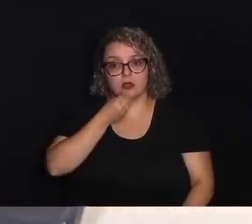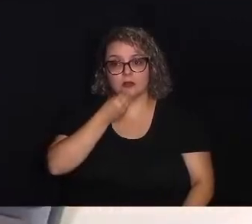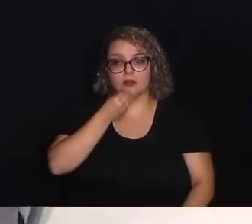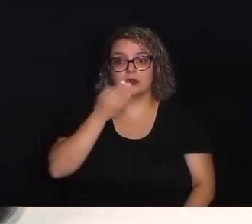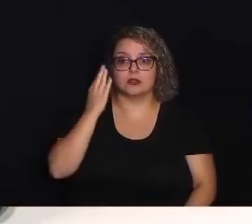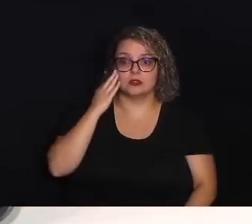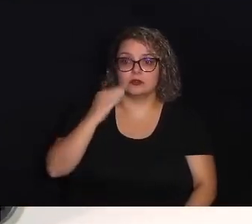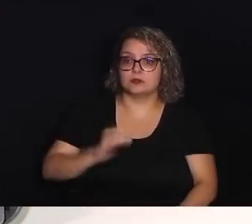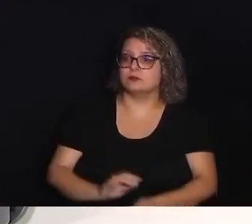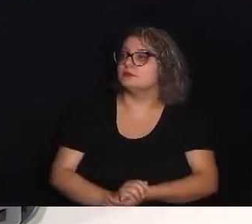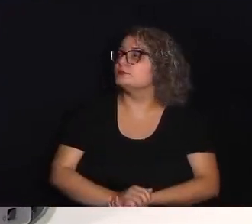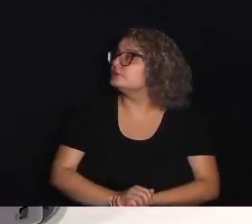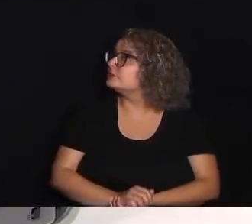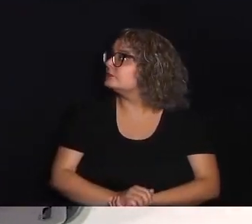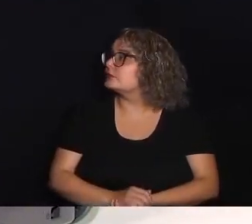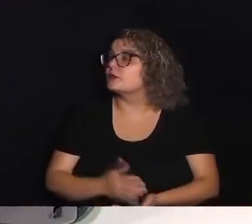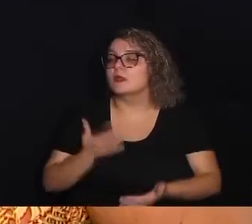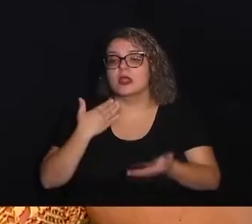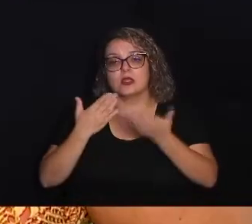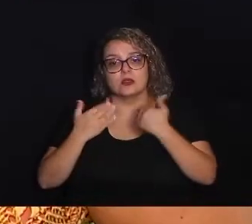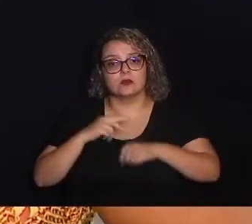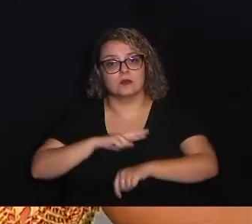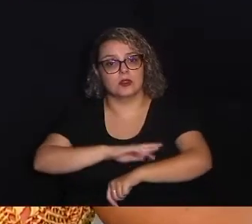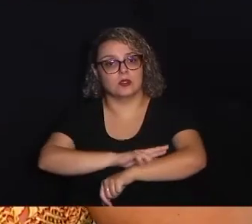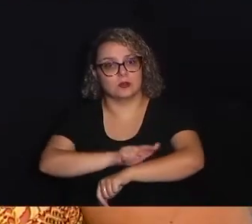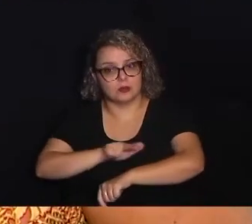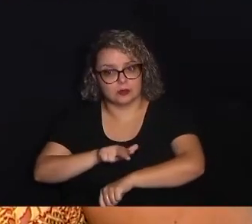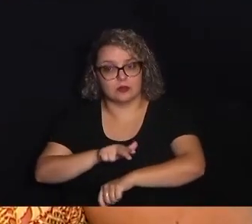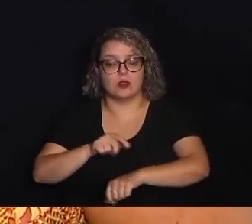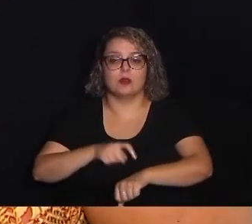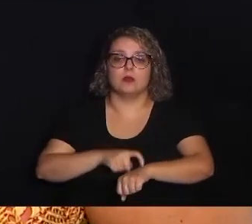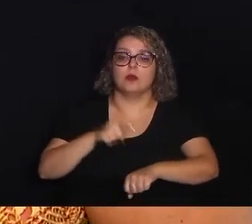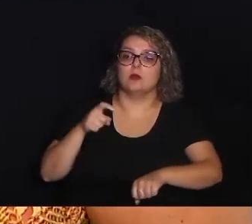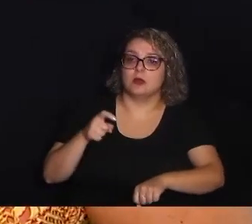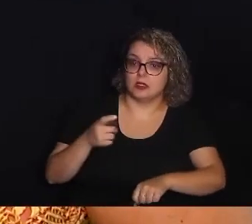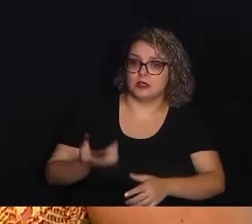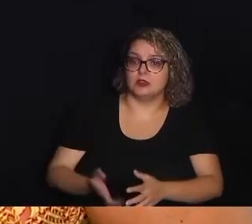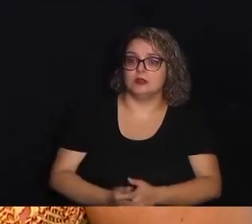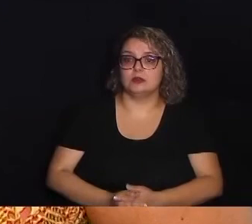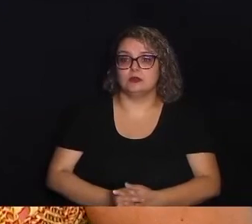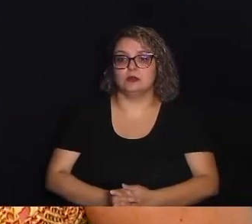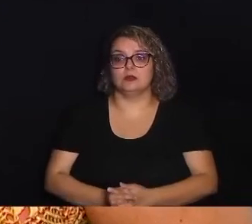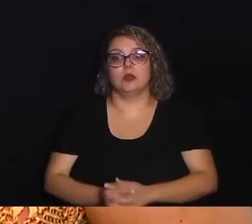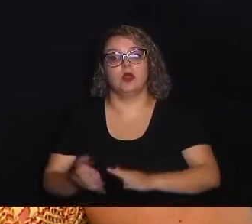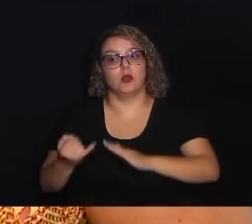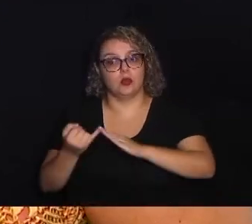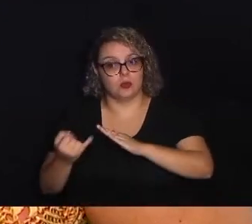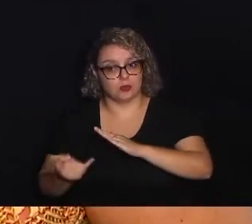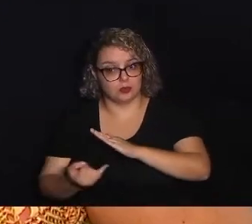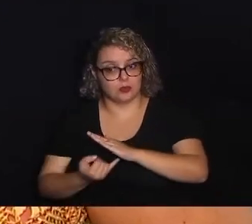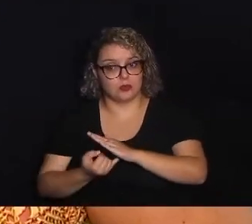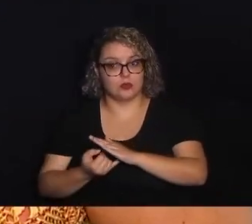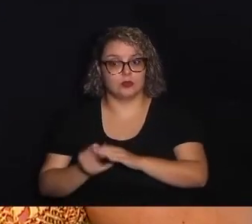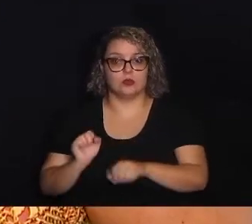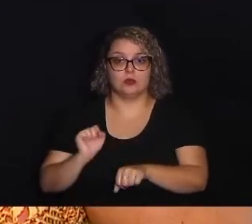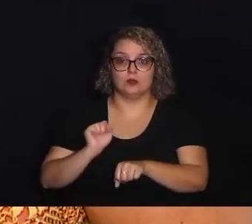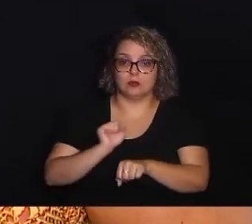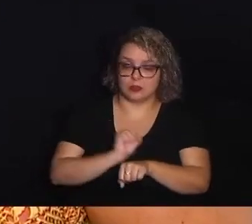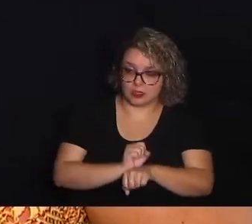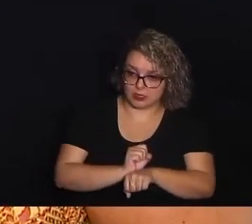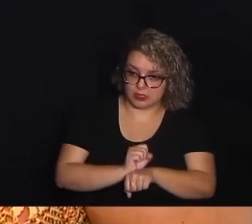terá a oportunidade de saber diálogo sobre o racismo são momentos em que a